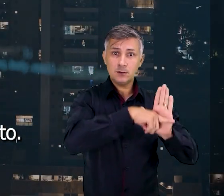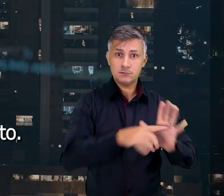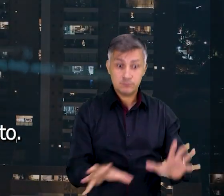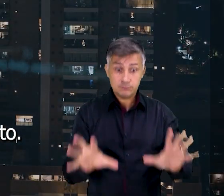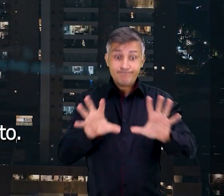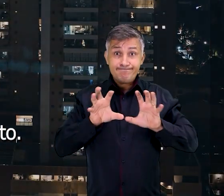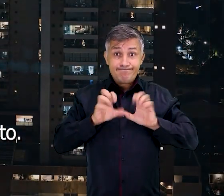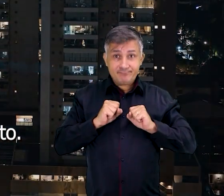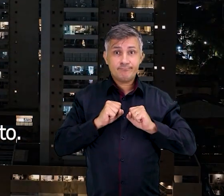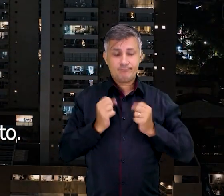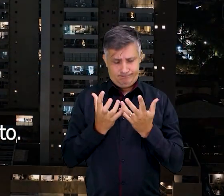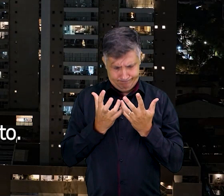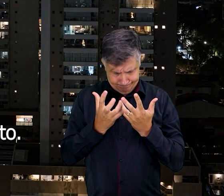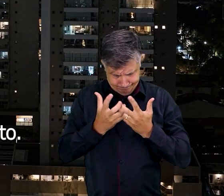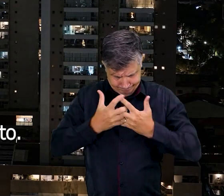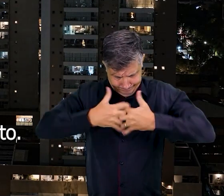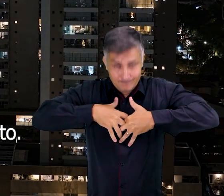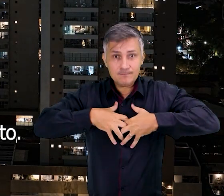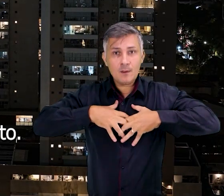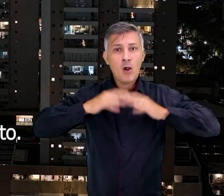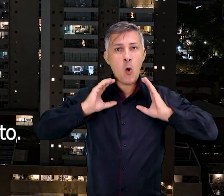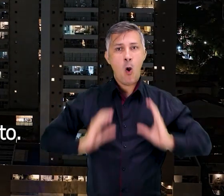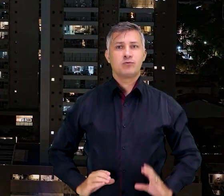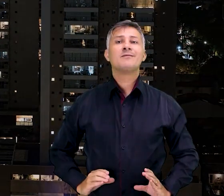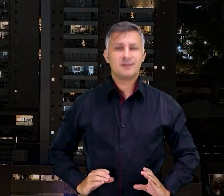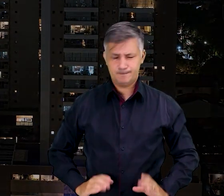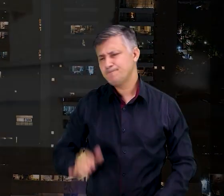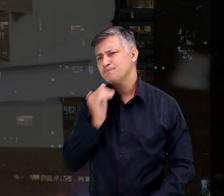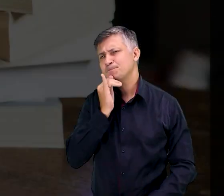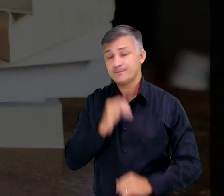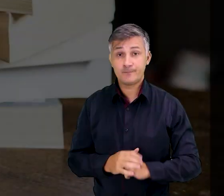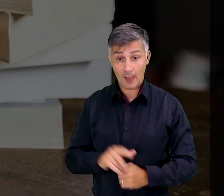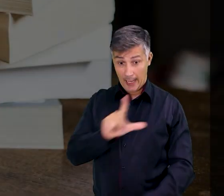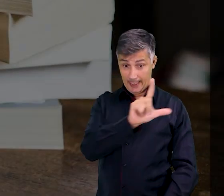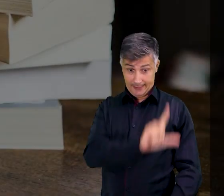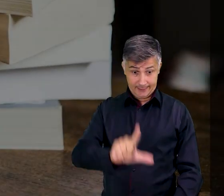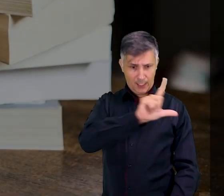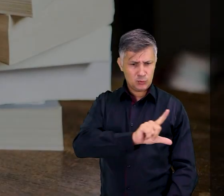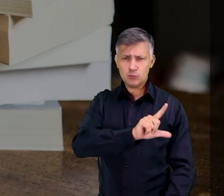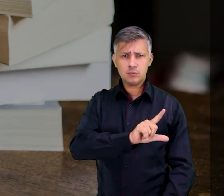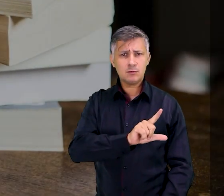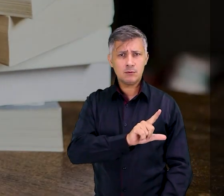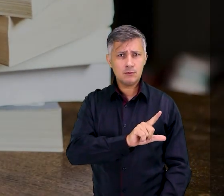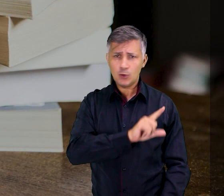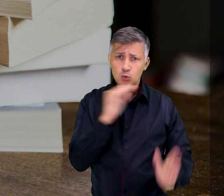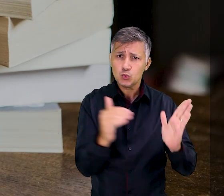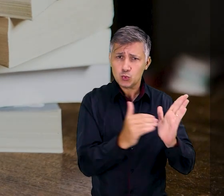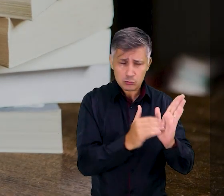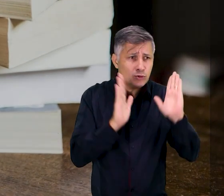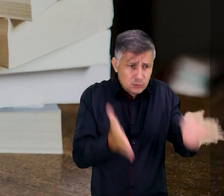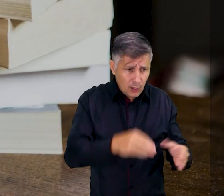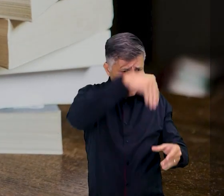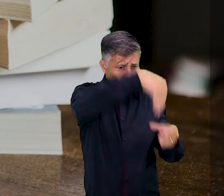nos dominaram e já se integram ao nosso comportamento. Observa comigo. Na literatura, praticamente toda